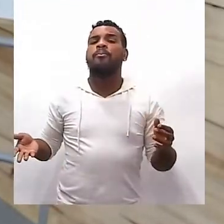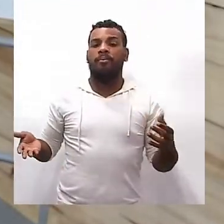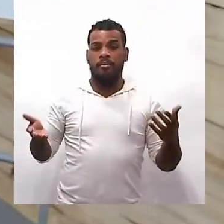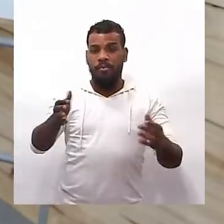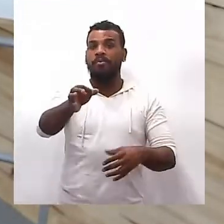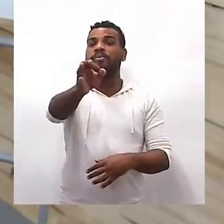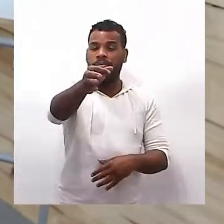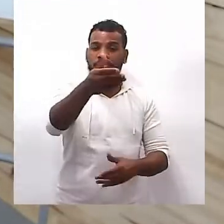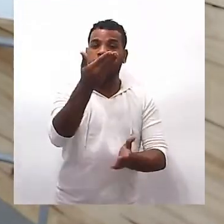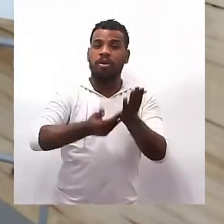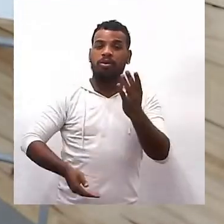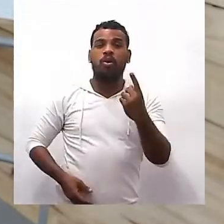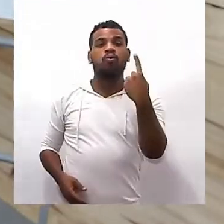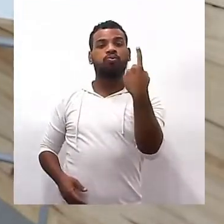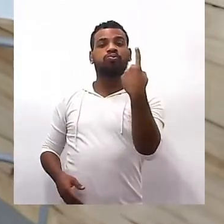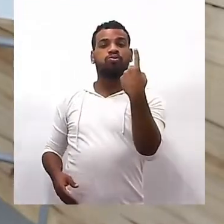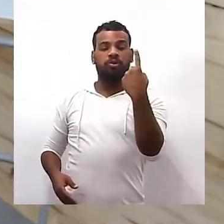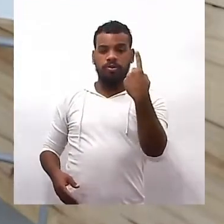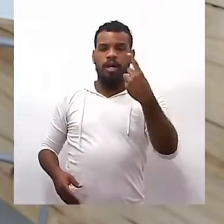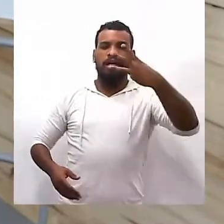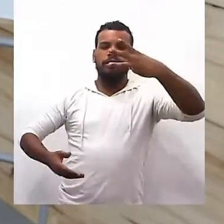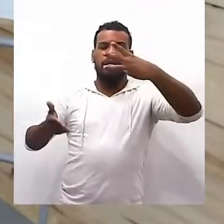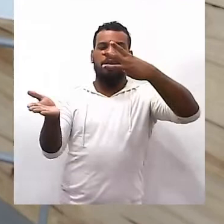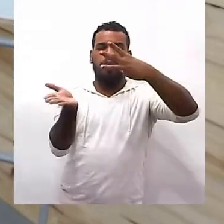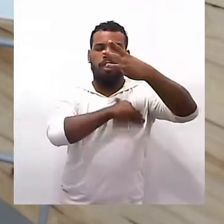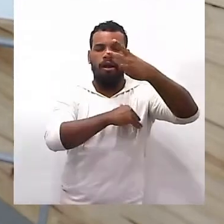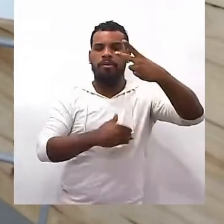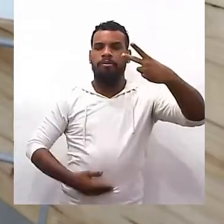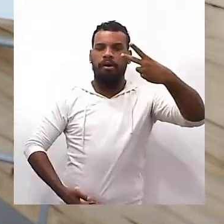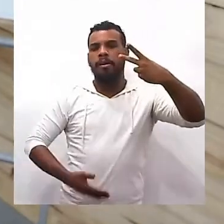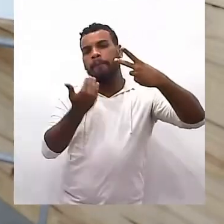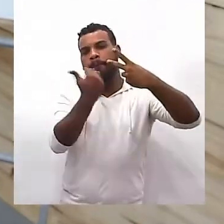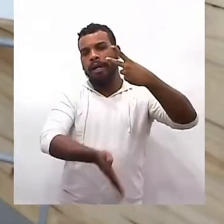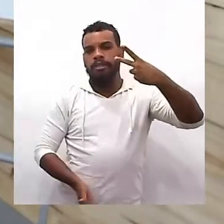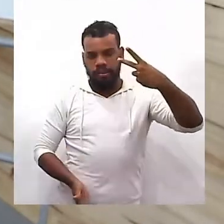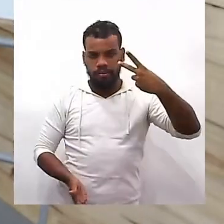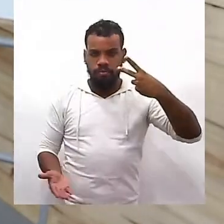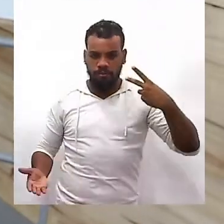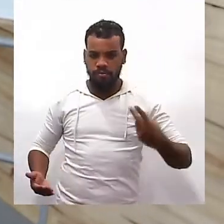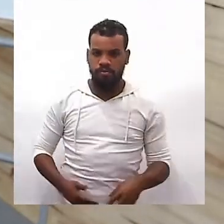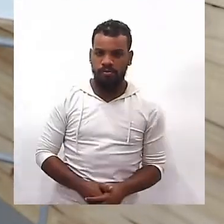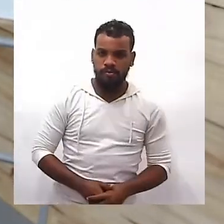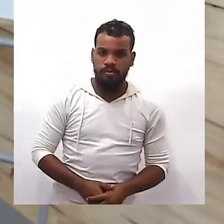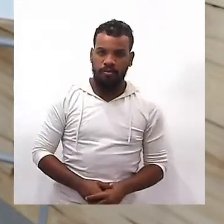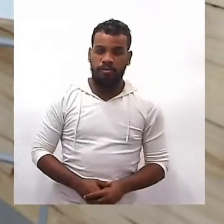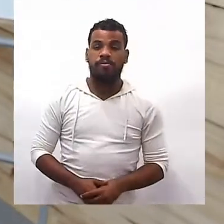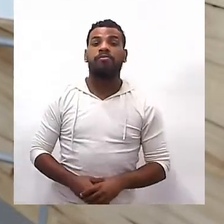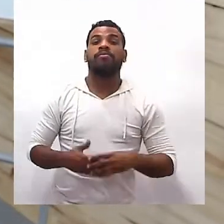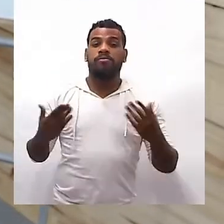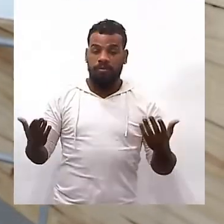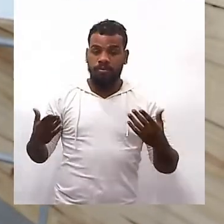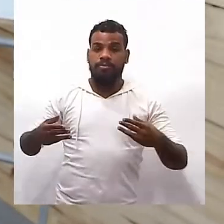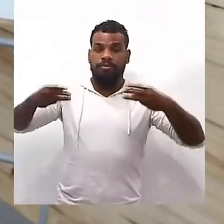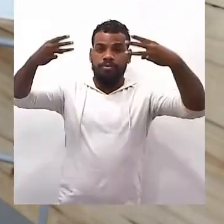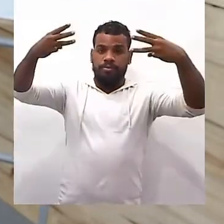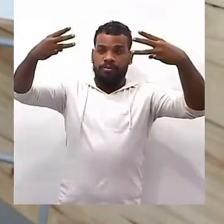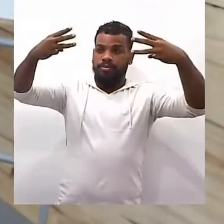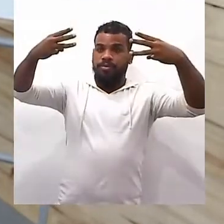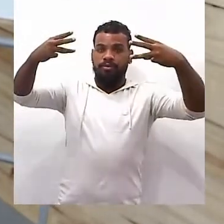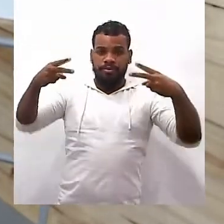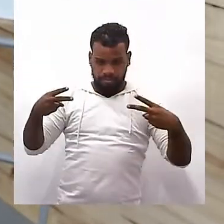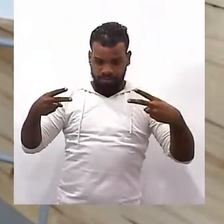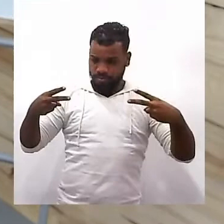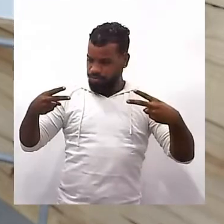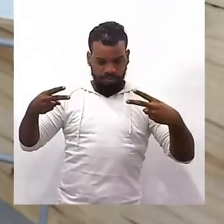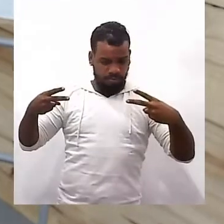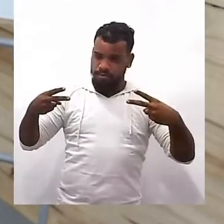perdi. Perdi quantos carbonos? 1. Aí vê o que é que vai acontecer. Para o piruvato perder um carbono e se transformar num